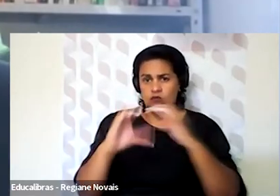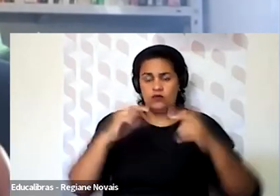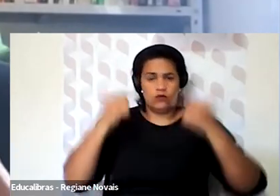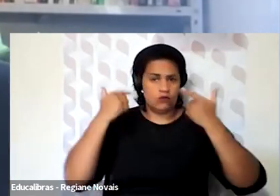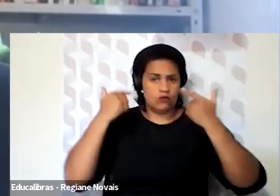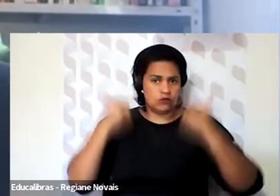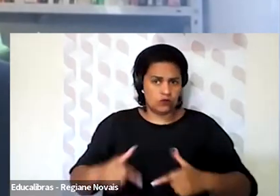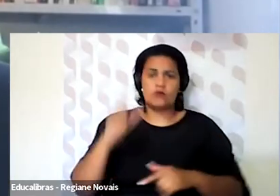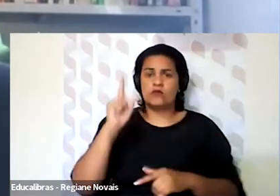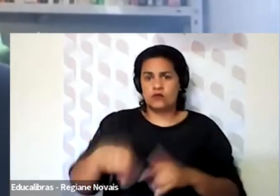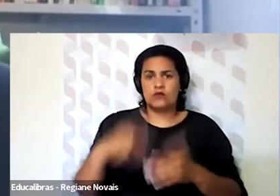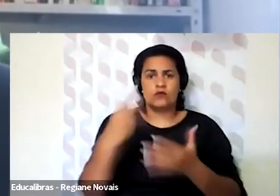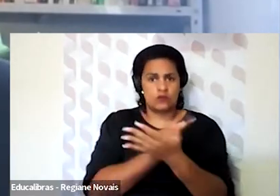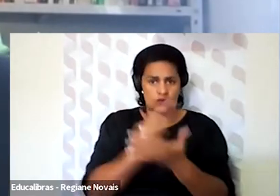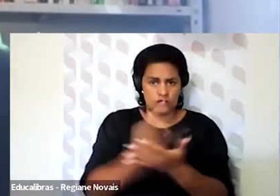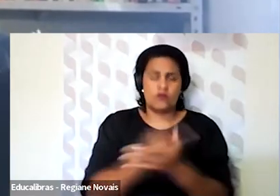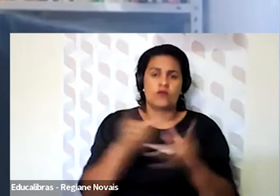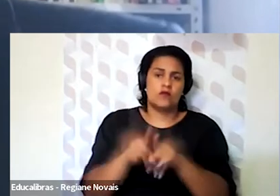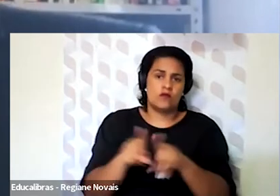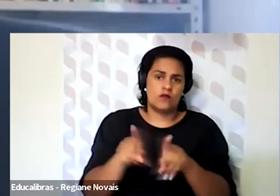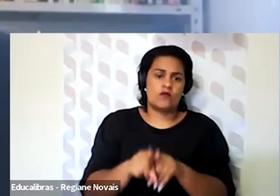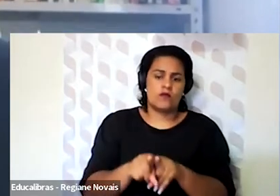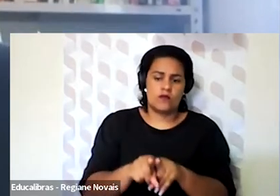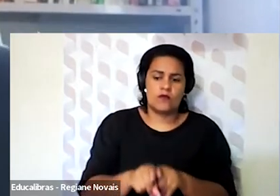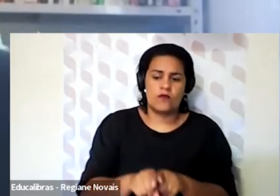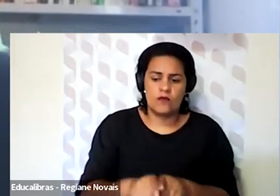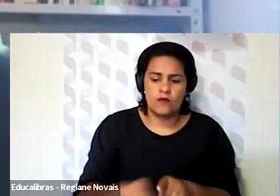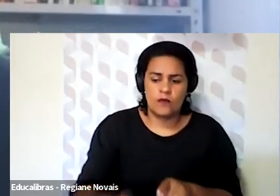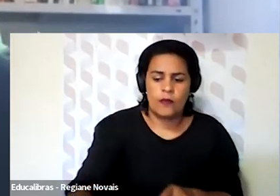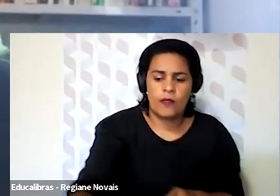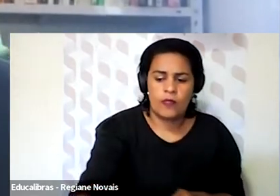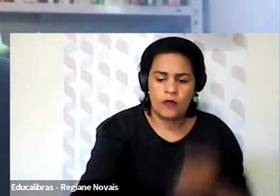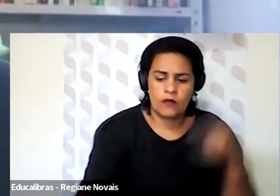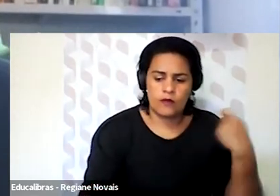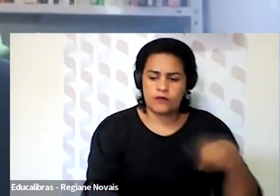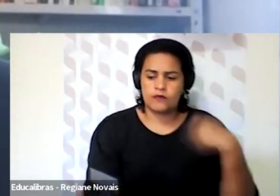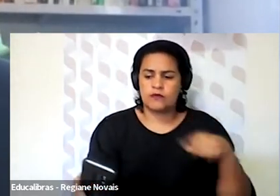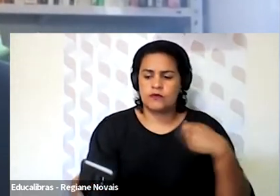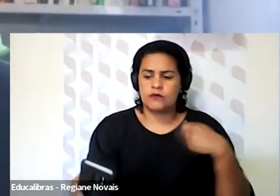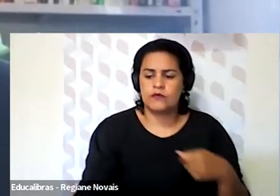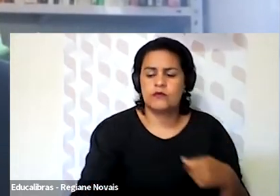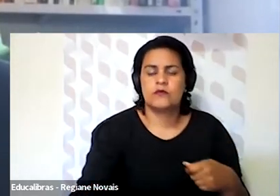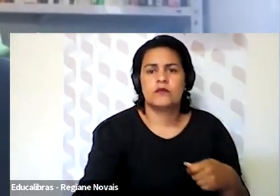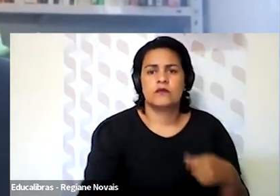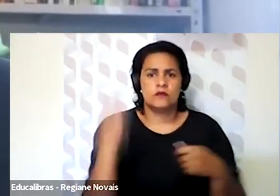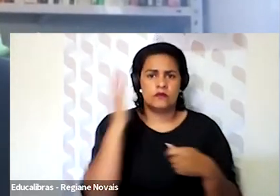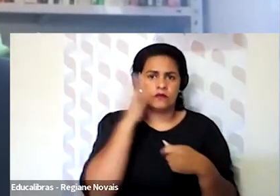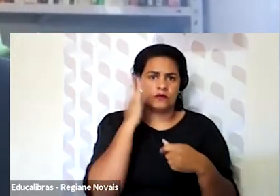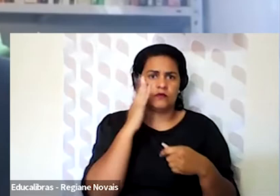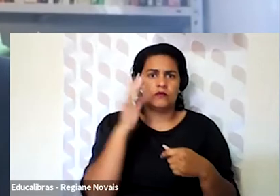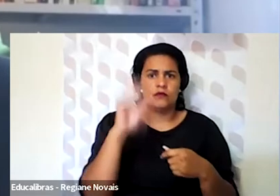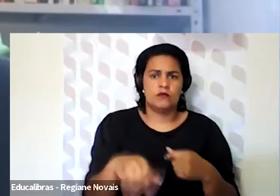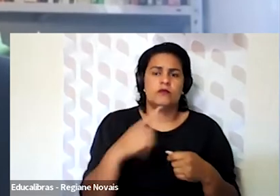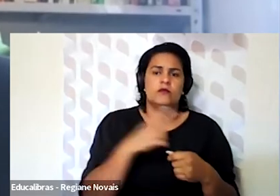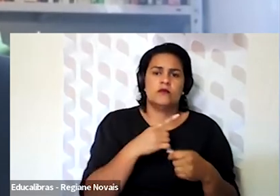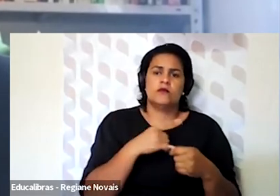não uma desonestidade intelectual. No caso do Brasil, os meios de comunicação pertencem a 7 famílias, e essas 7 famílias ficam